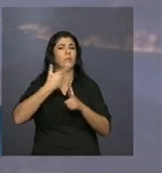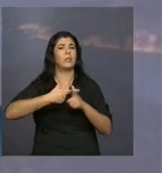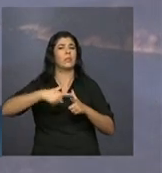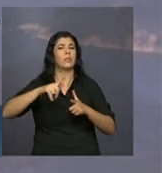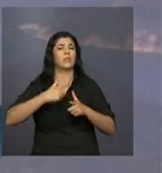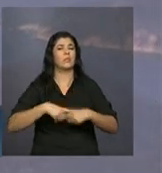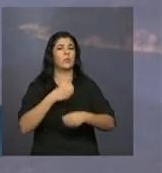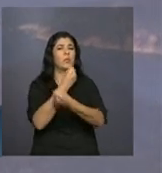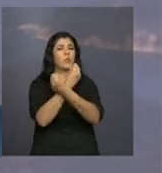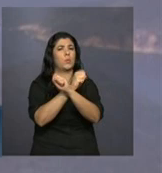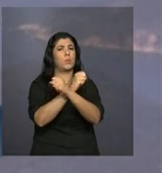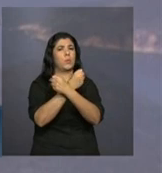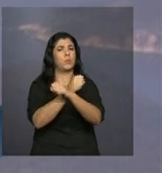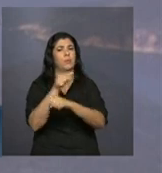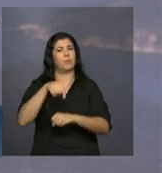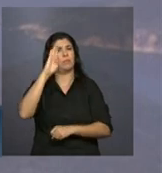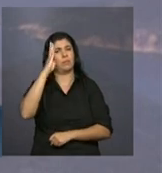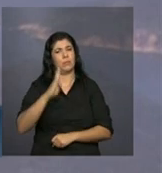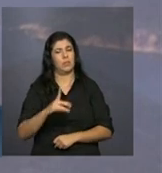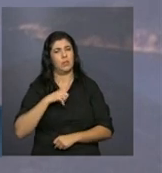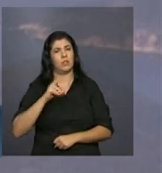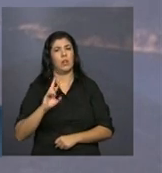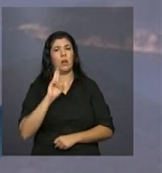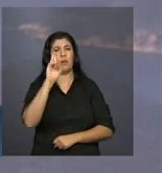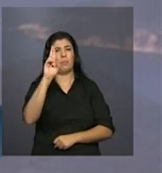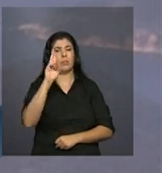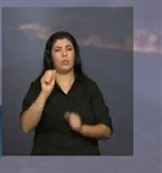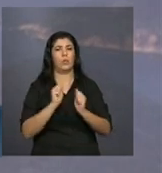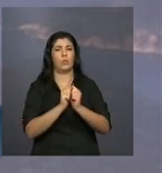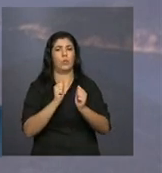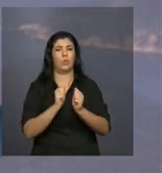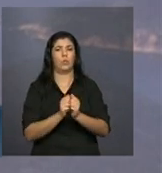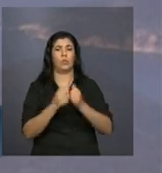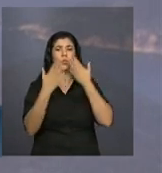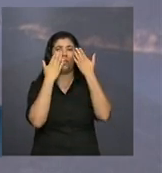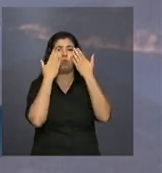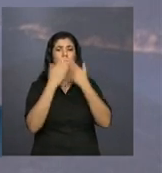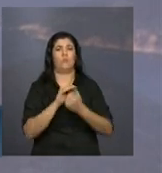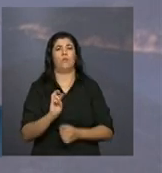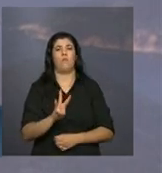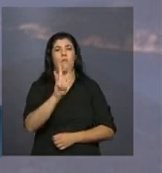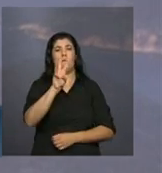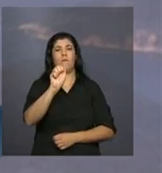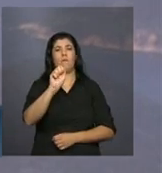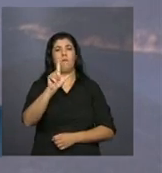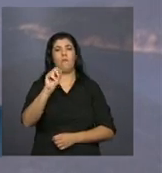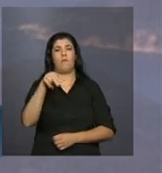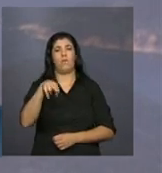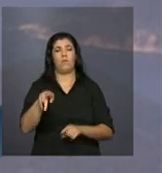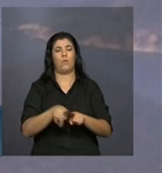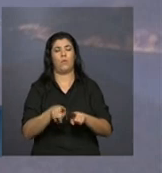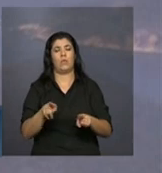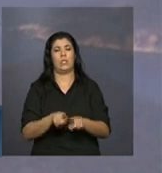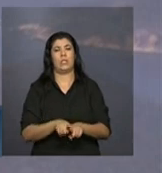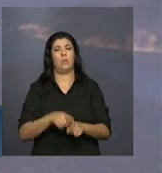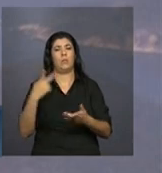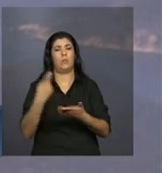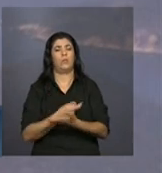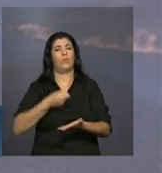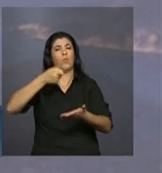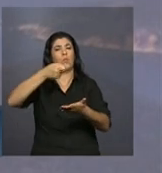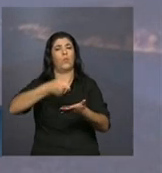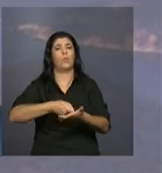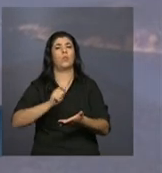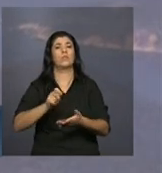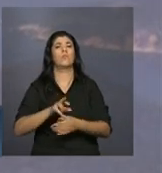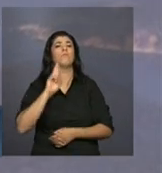está representada no Valongo, mas, sobretudo, os momentos de afirmação. Primeiro, de